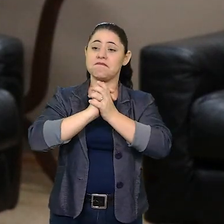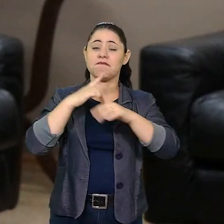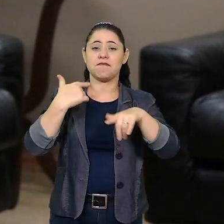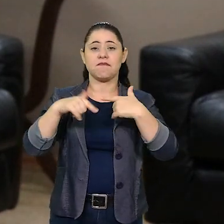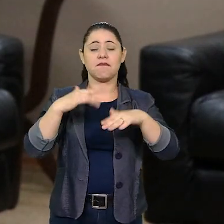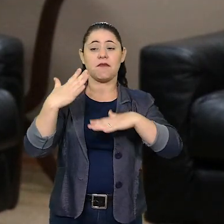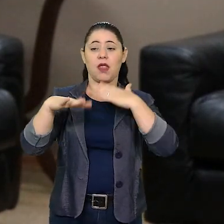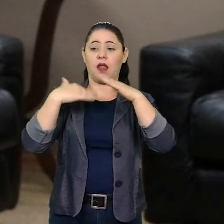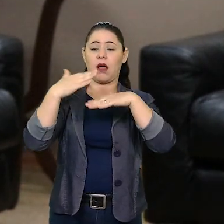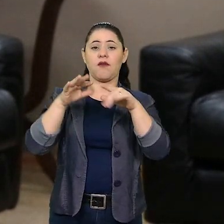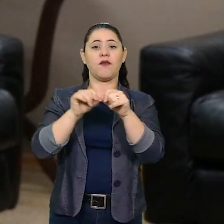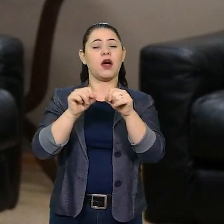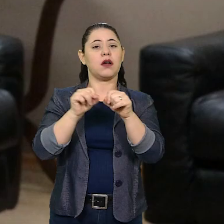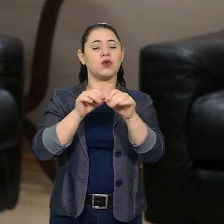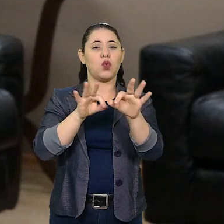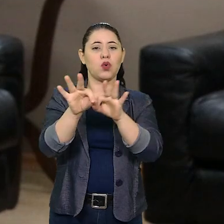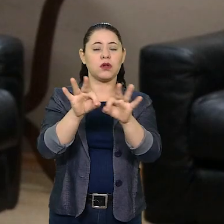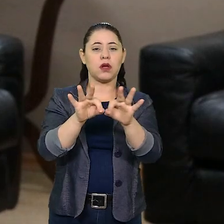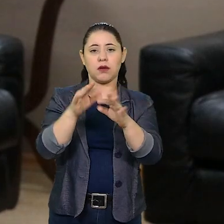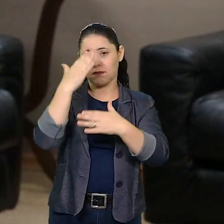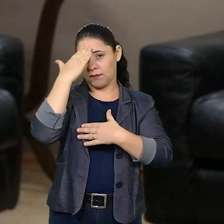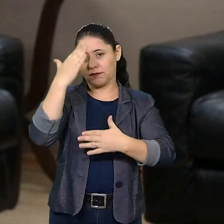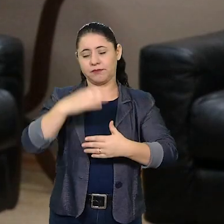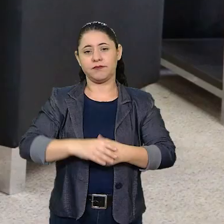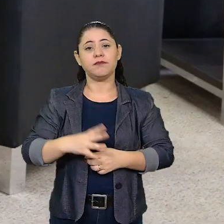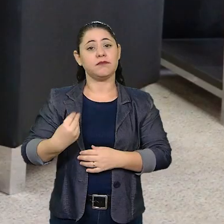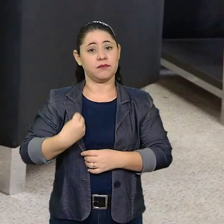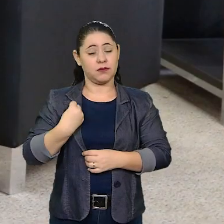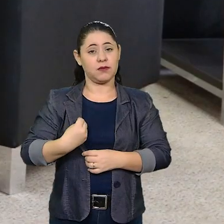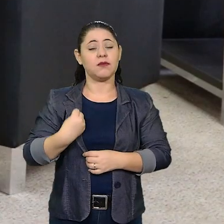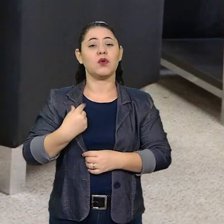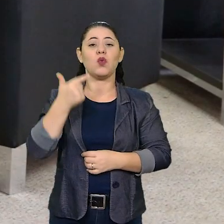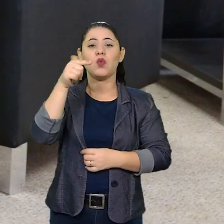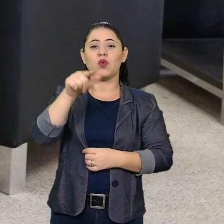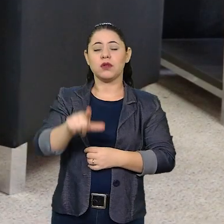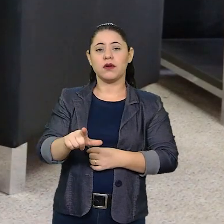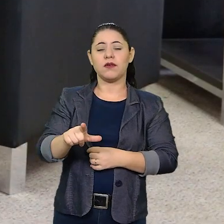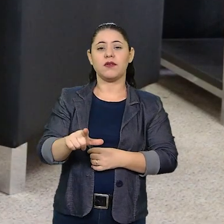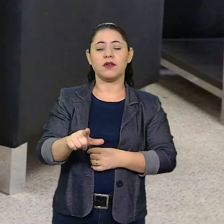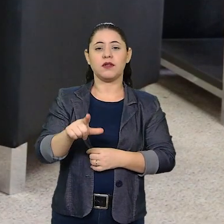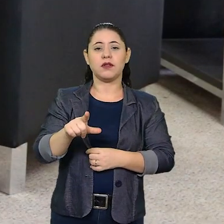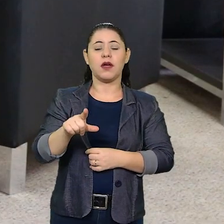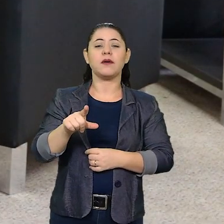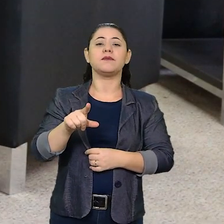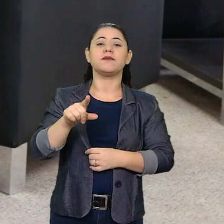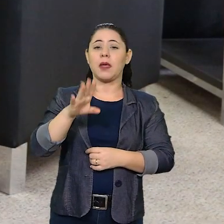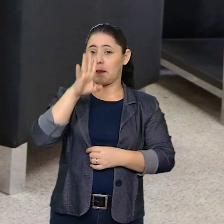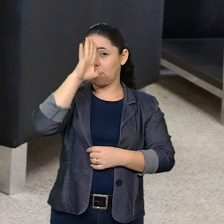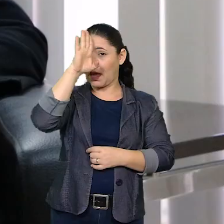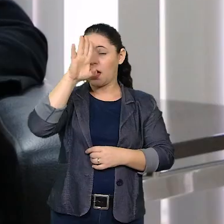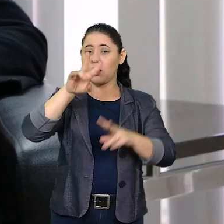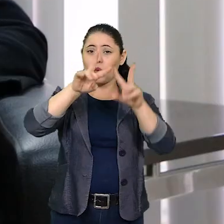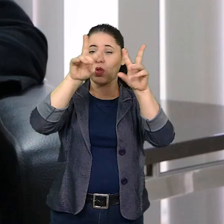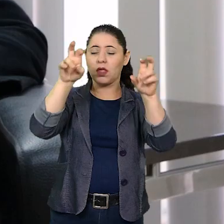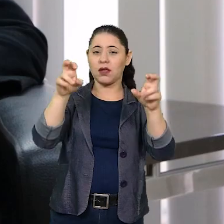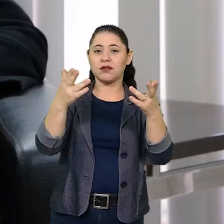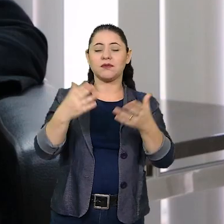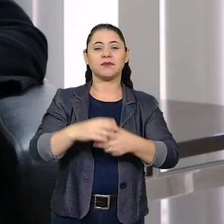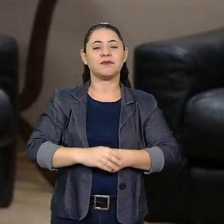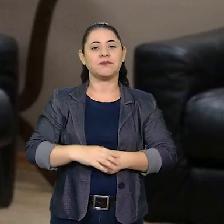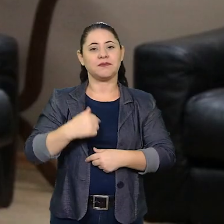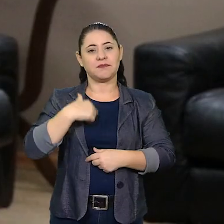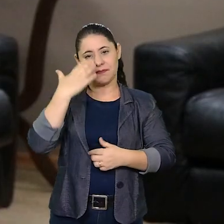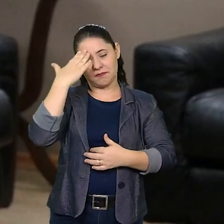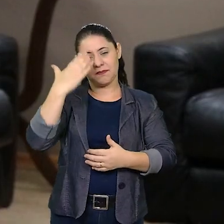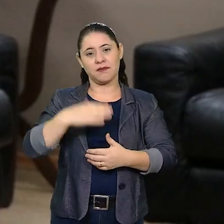que vem sendo desenvolvido, né? Obrigada por participar mais uma vez do programa Mérito da Questão. Eu é que